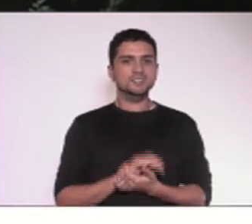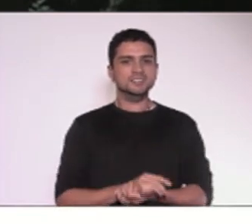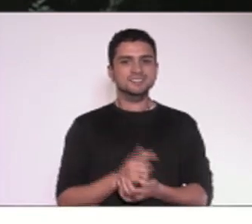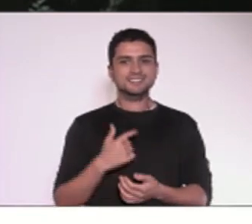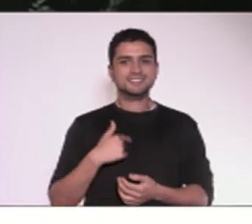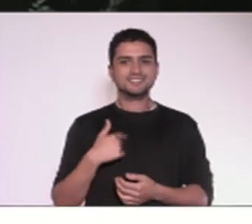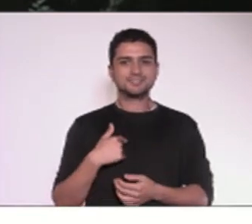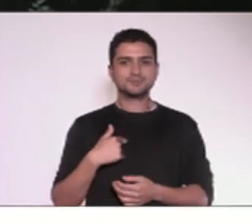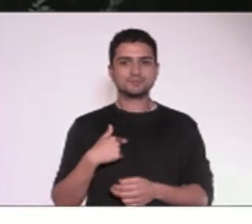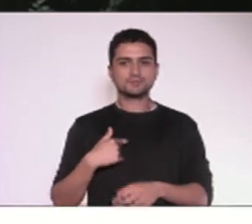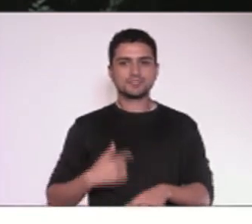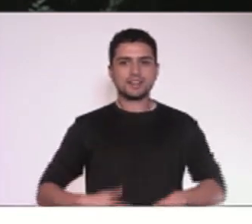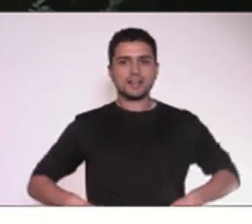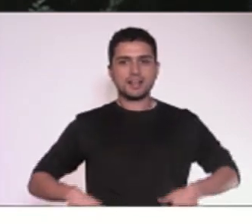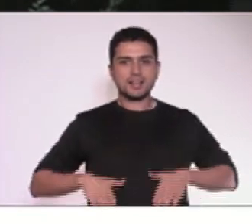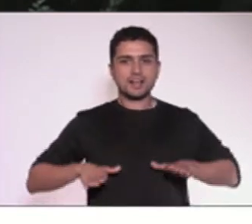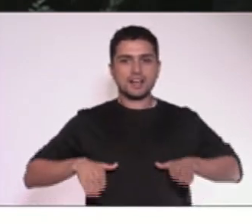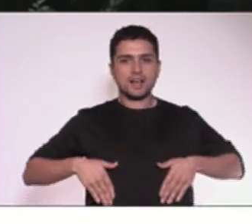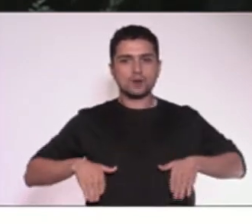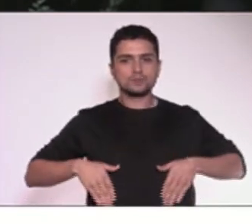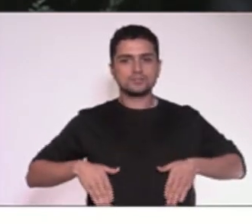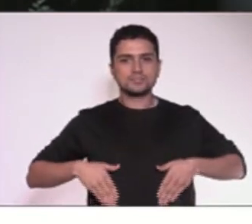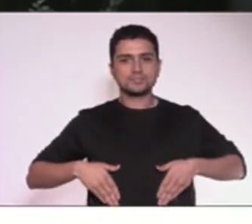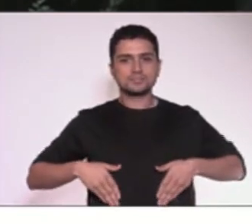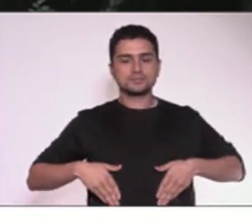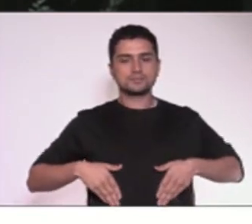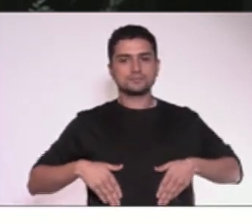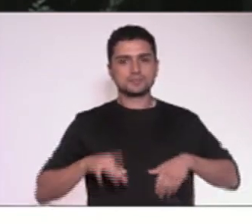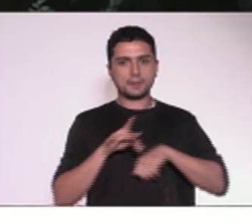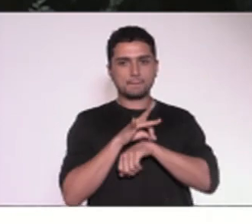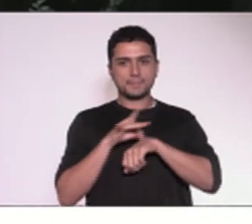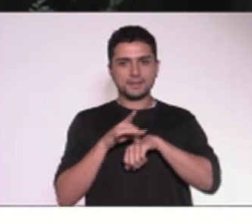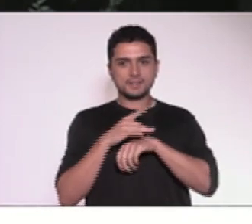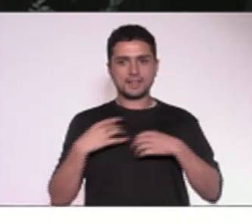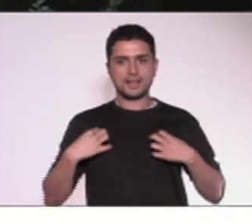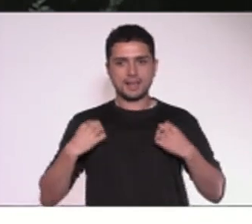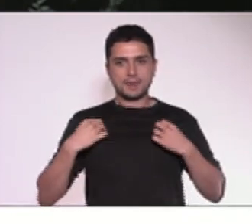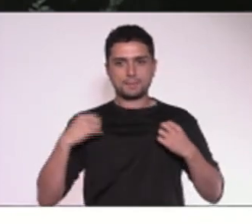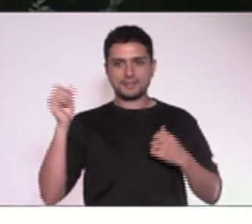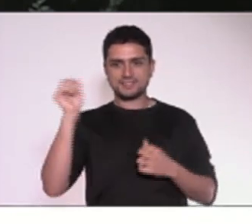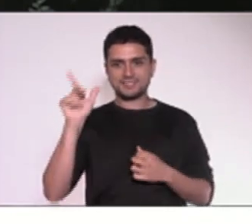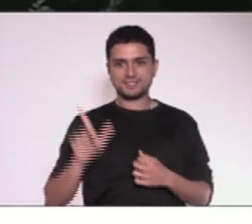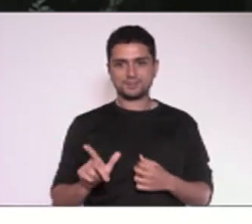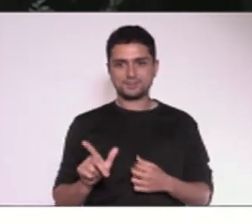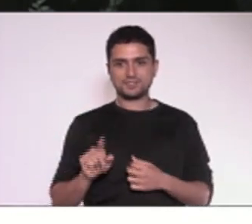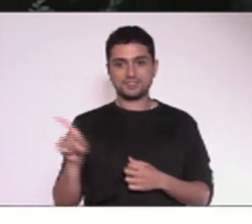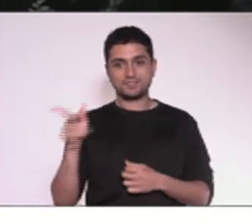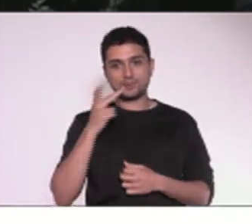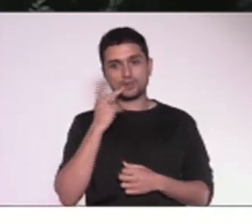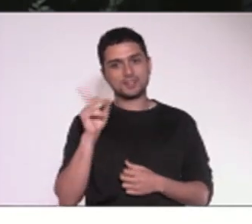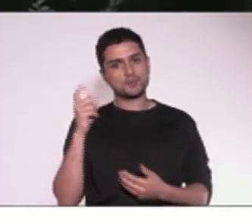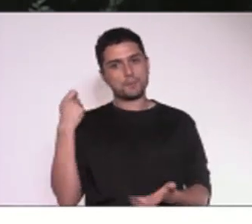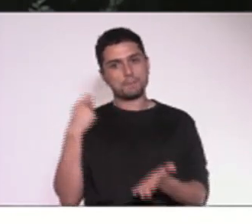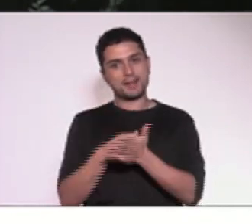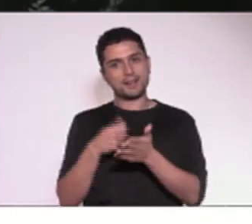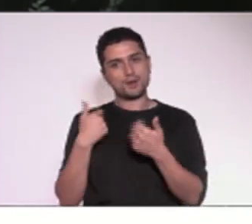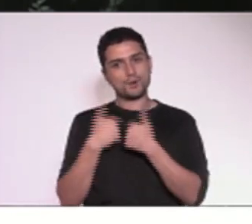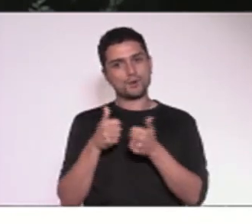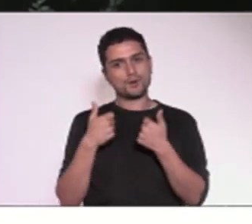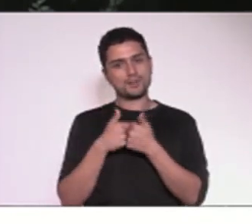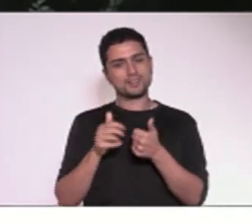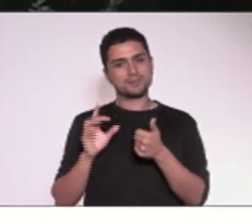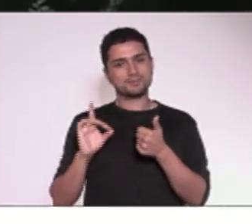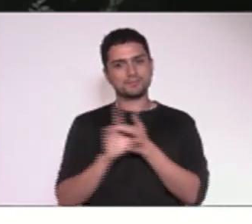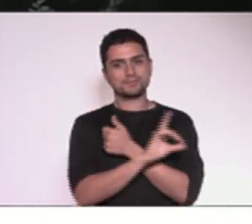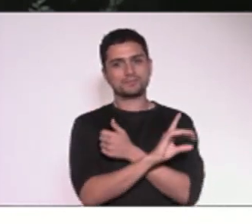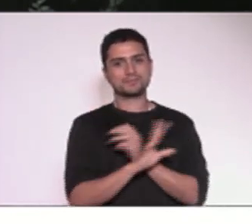calça preta, uma camisa azul. E eles falaram que era para não pagar o ônibus. Era uma brincadeira. E ali nós